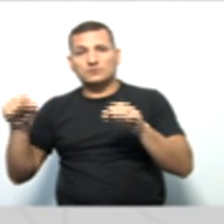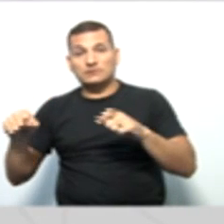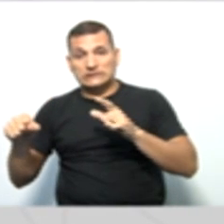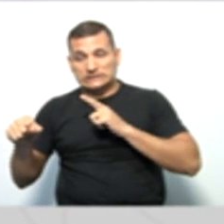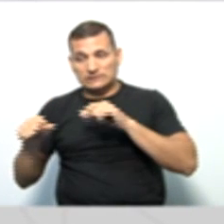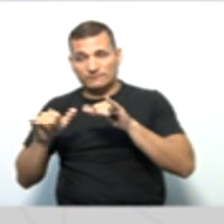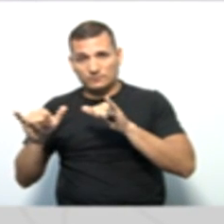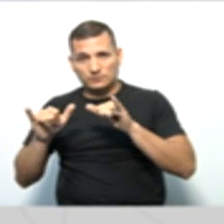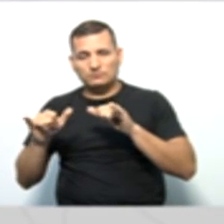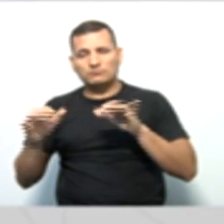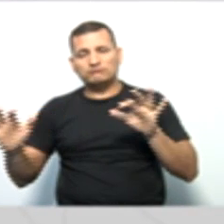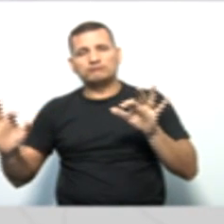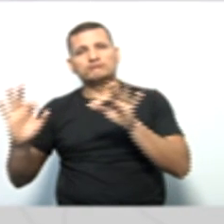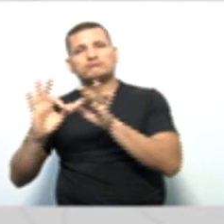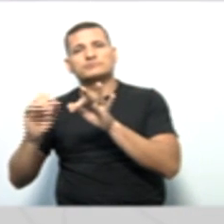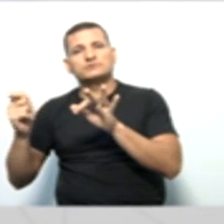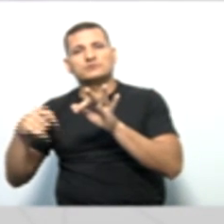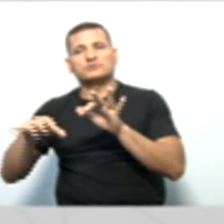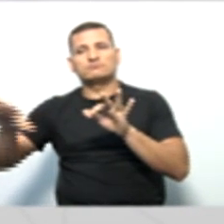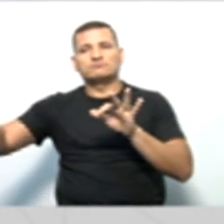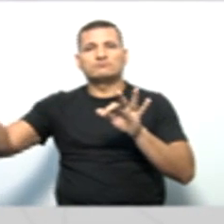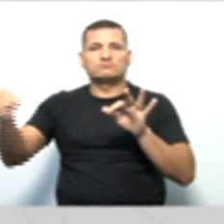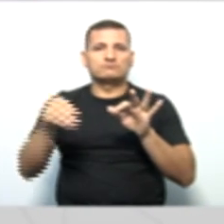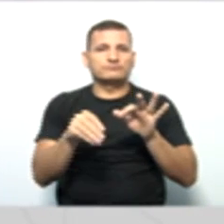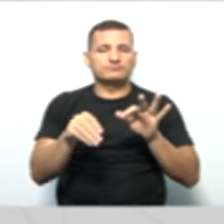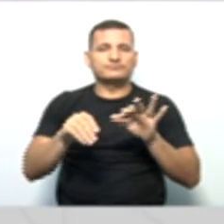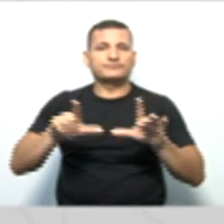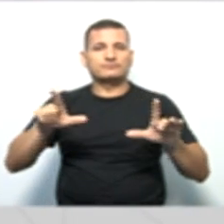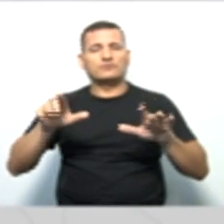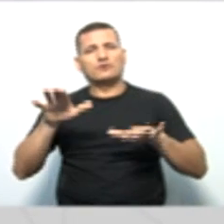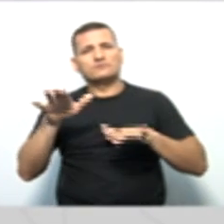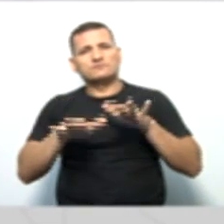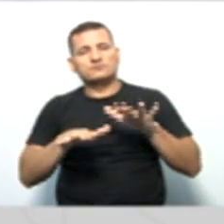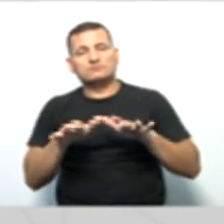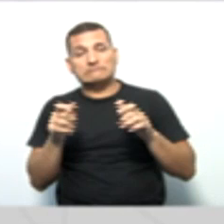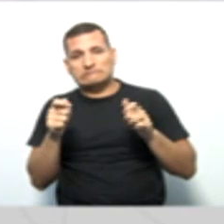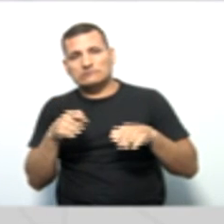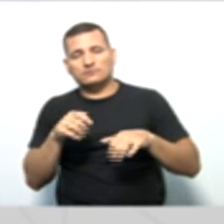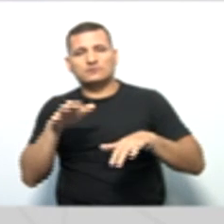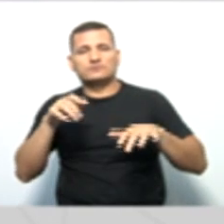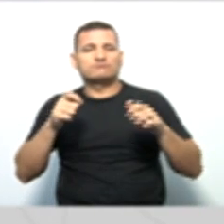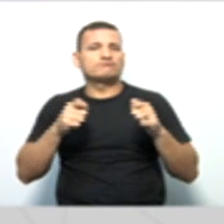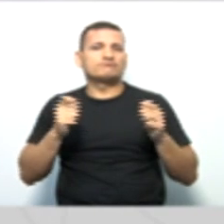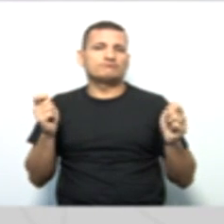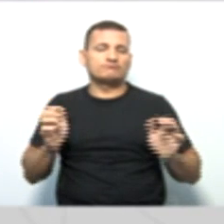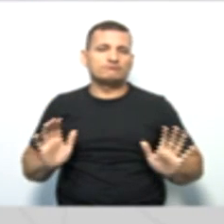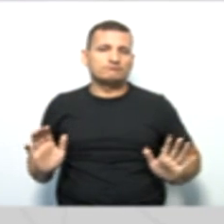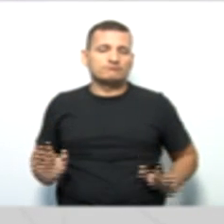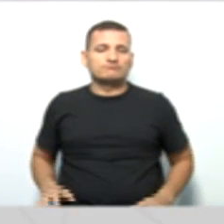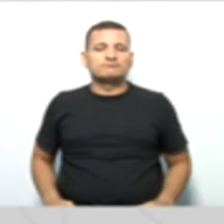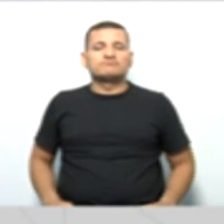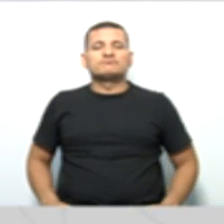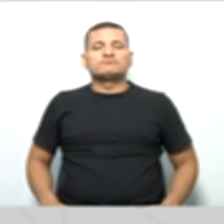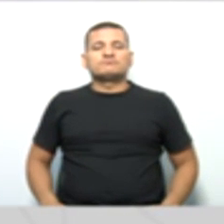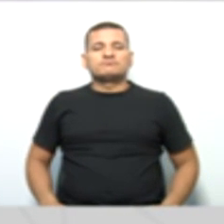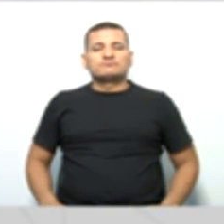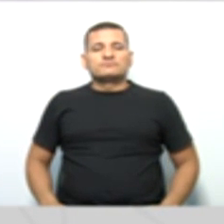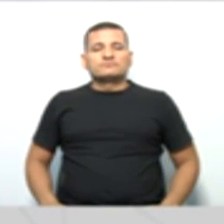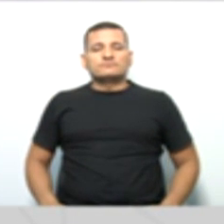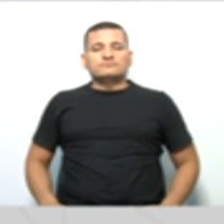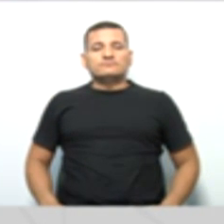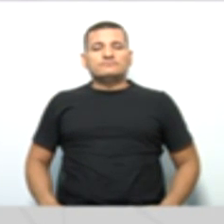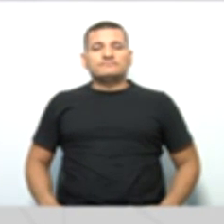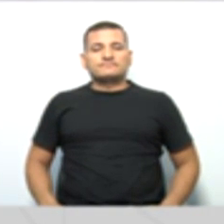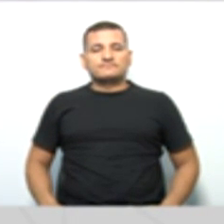ver essa possibilidade. Às vezes não é possível, tá? Mas se for, ok, beleza, vamos implementar. Para quê? Para